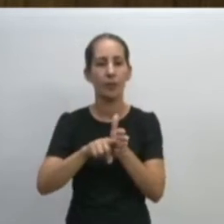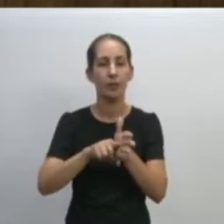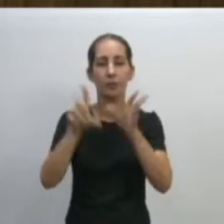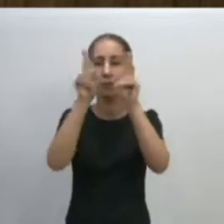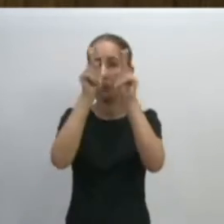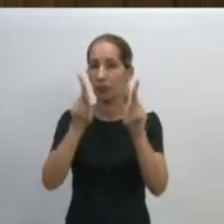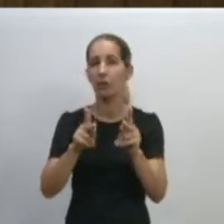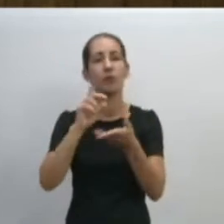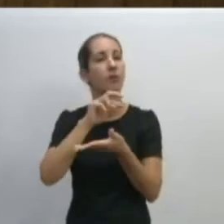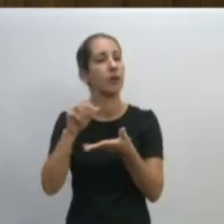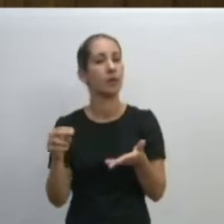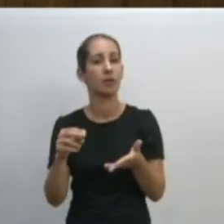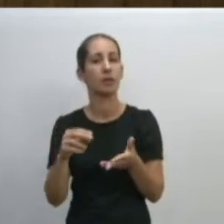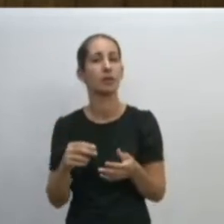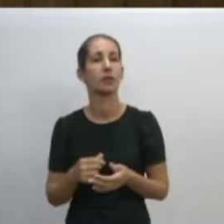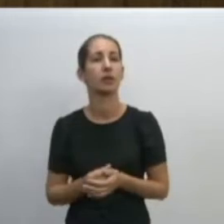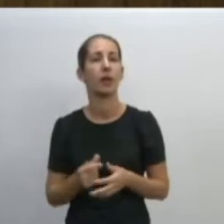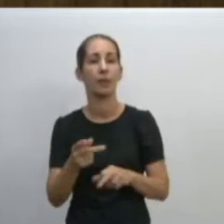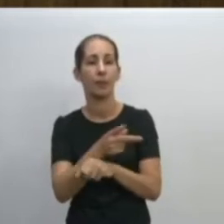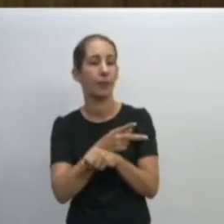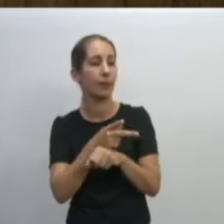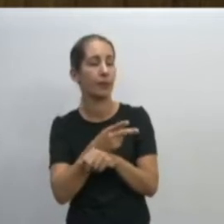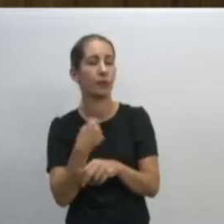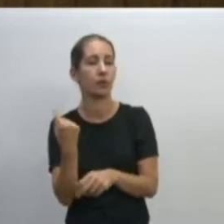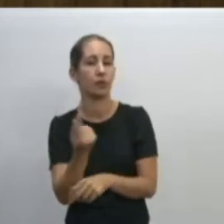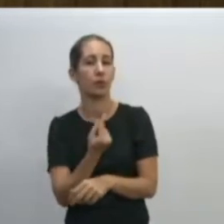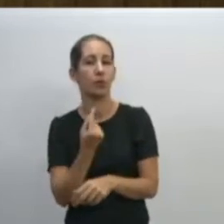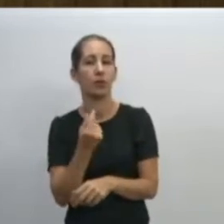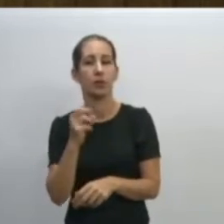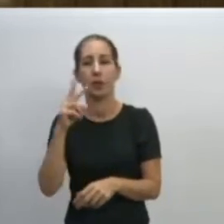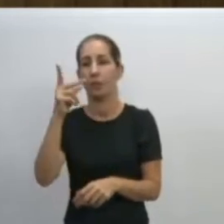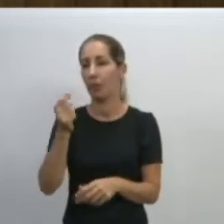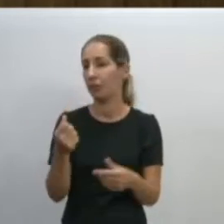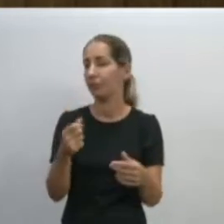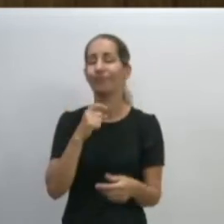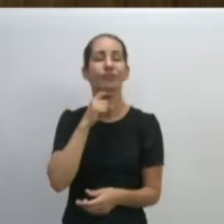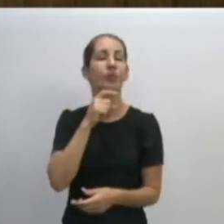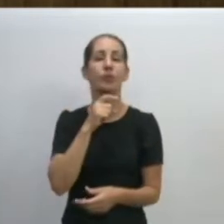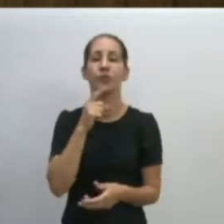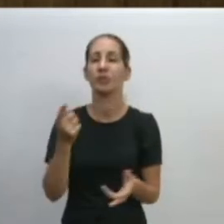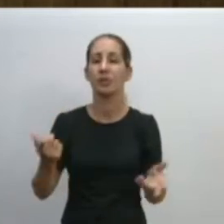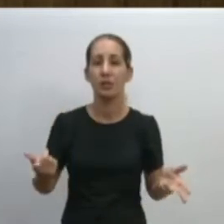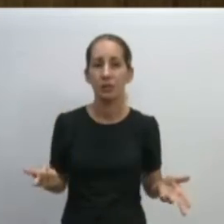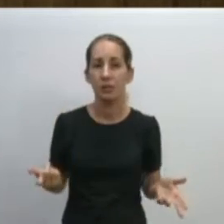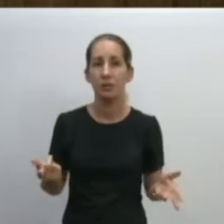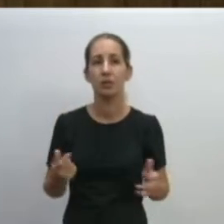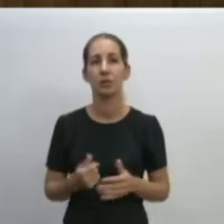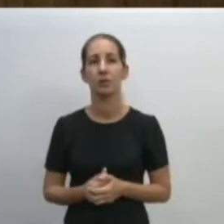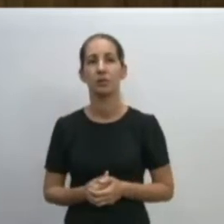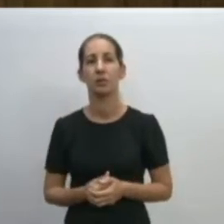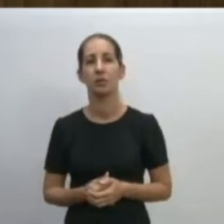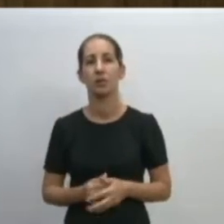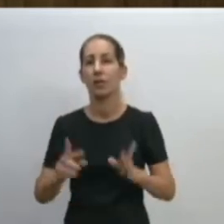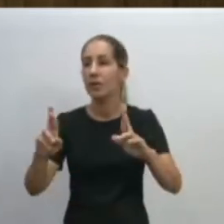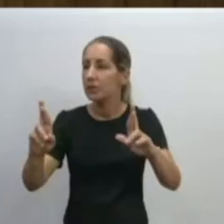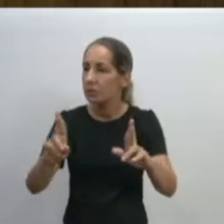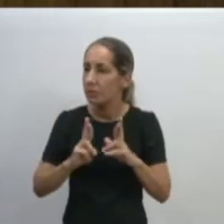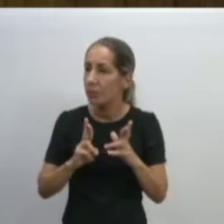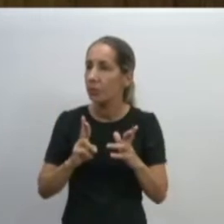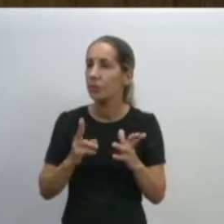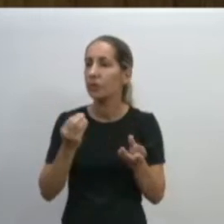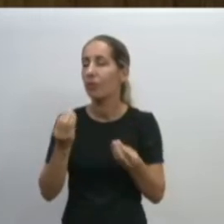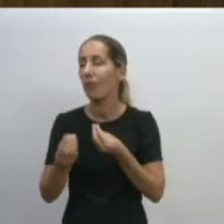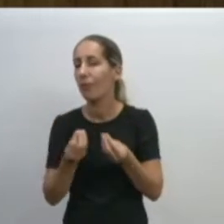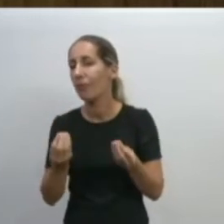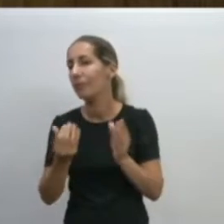projetos que muitas vezes nos procuram, né, para dizer: Ana Paula, olha, a gente não consegue, né, a gente não consegue ter uma resposta do andamento, eu